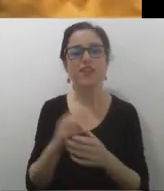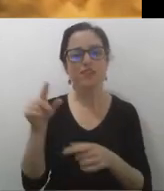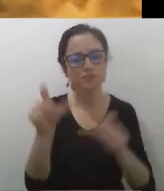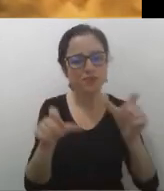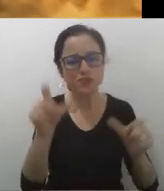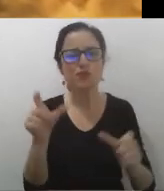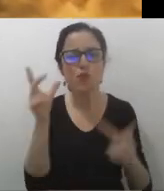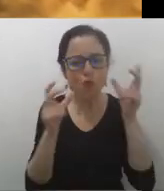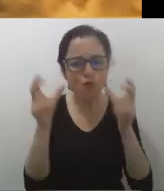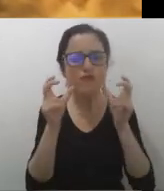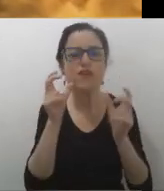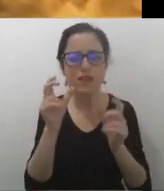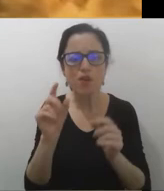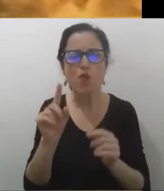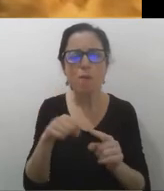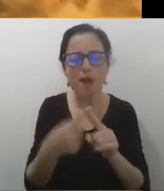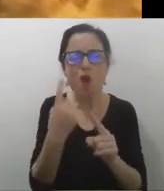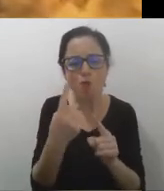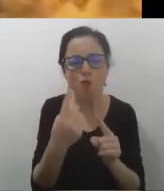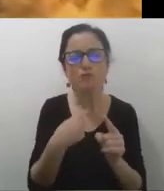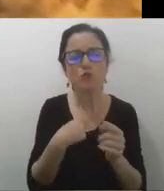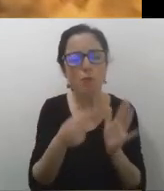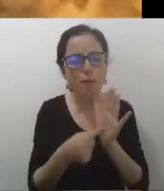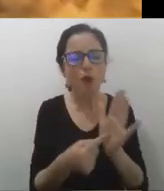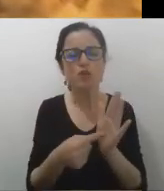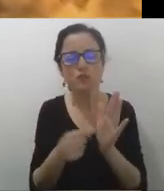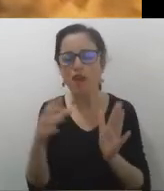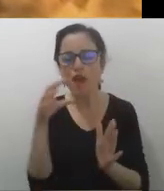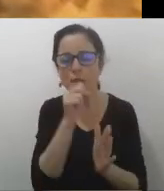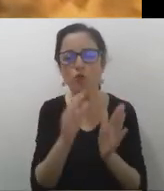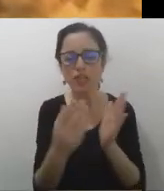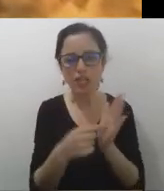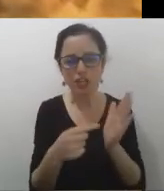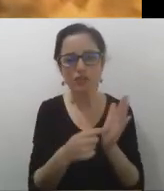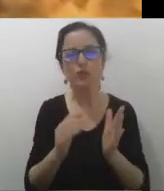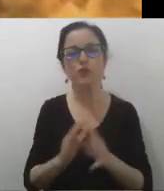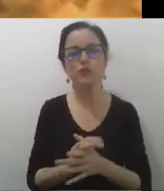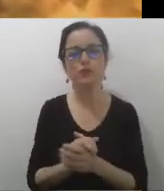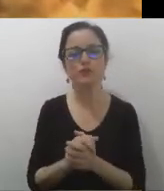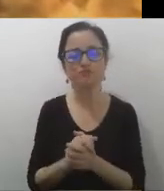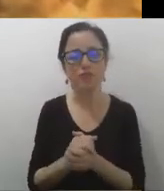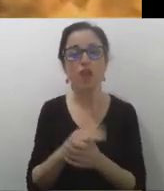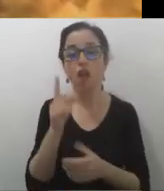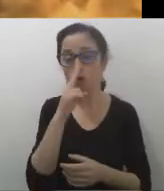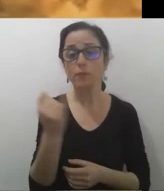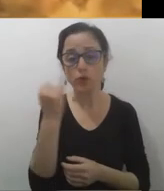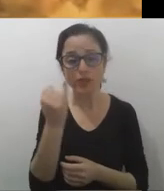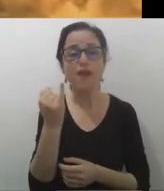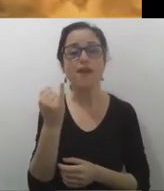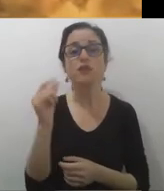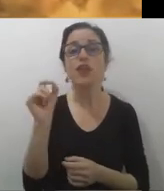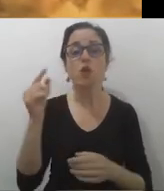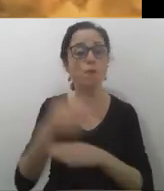Bom, para aqueles que já me ouviram, eu vou mais uma vez introduzir rapidamente o livro. Acho que é